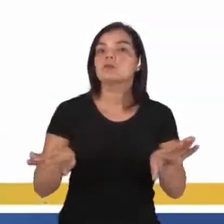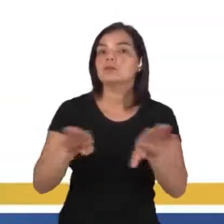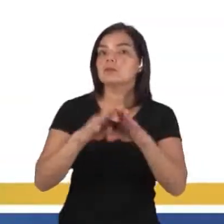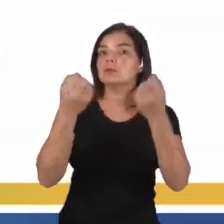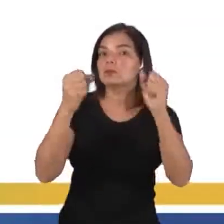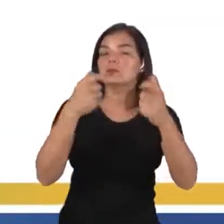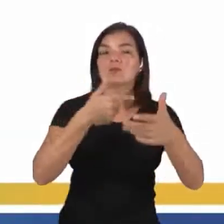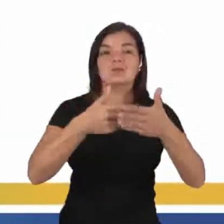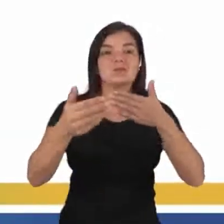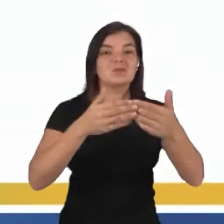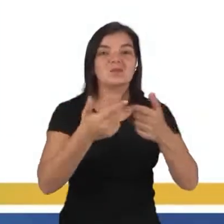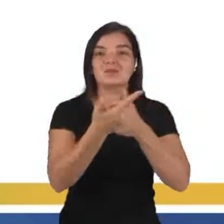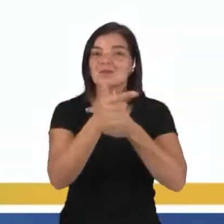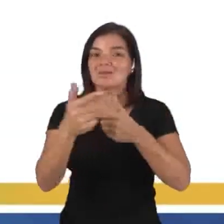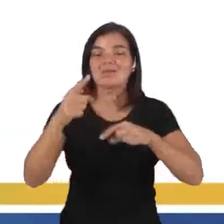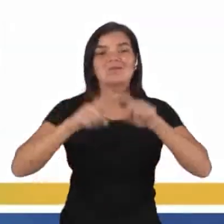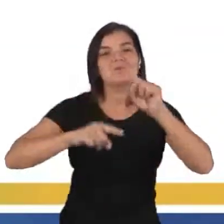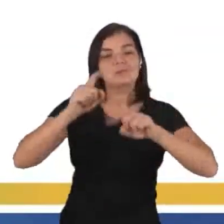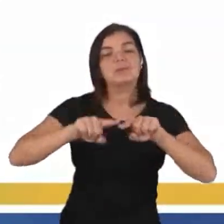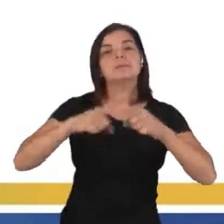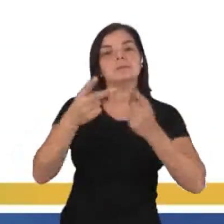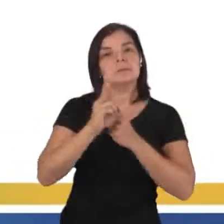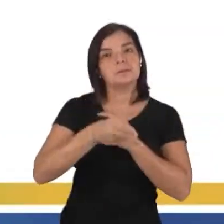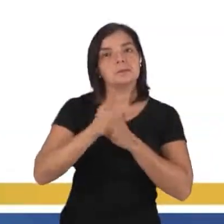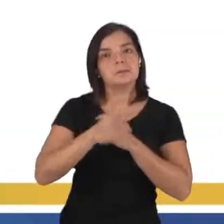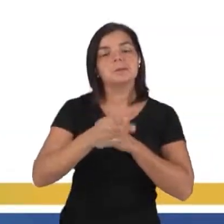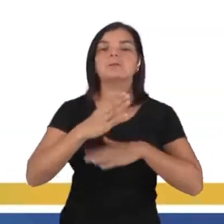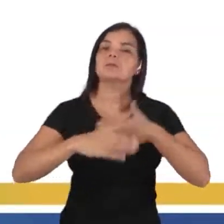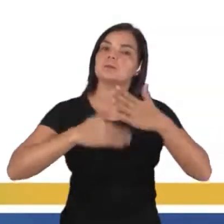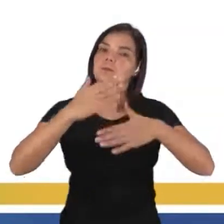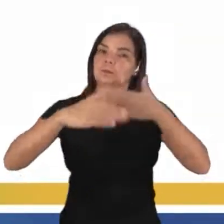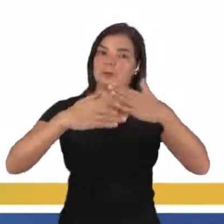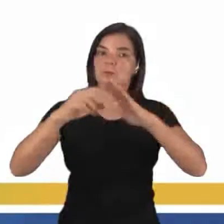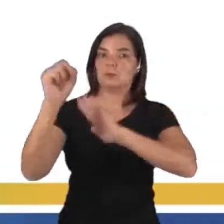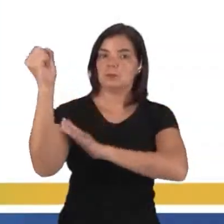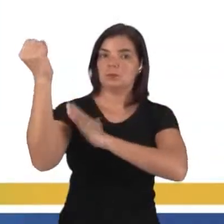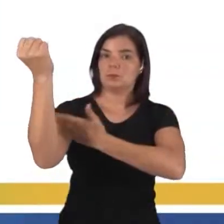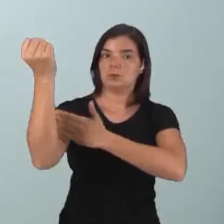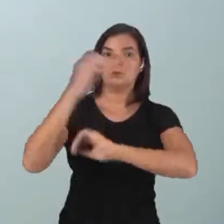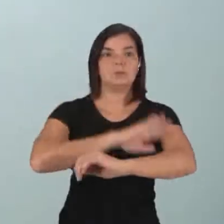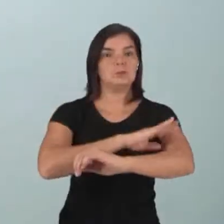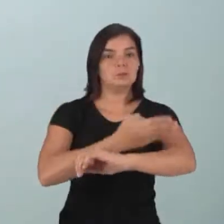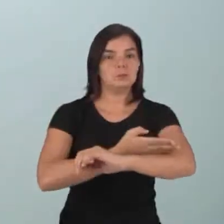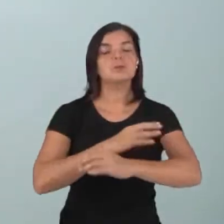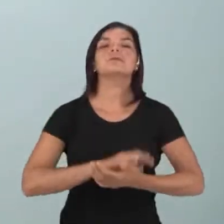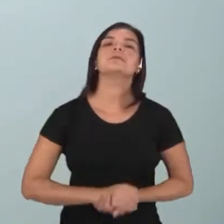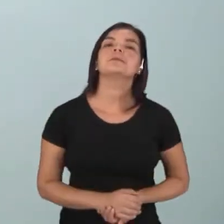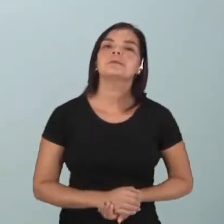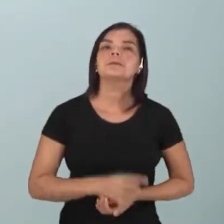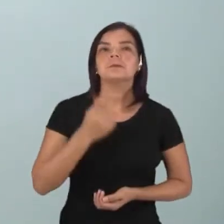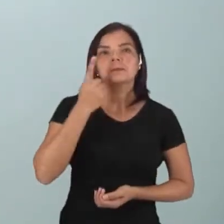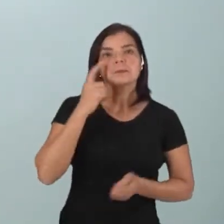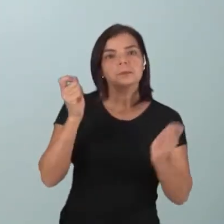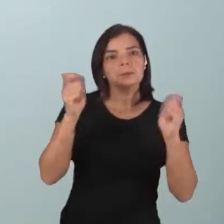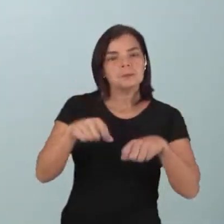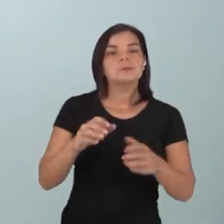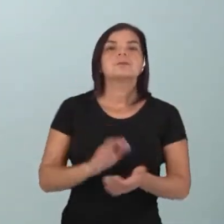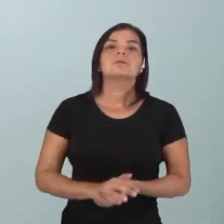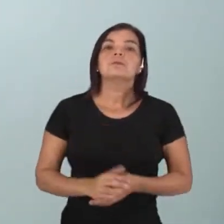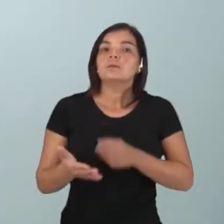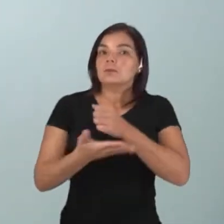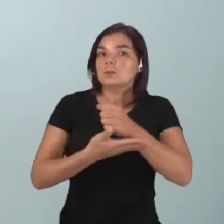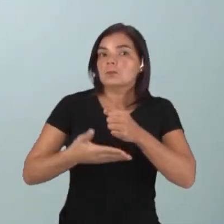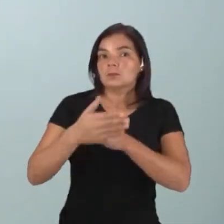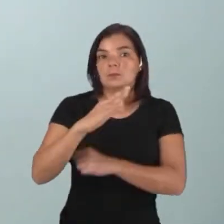sem qualquer equipamento e mesmo assim desenvolver os seus músculos. Então, como a gente pôde ver, a base